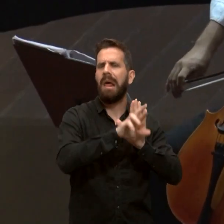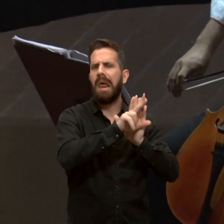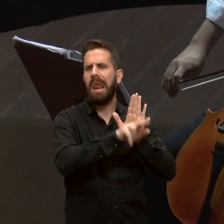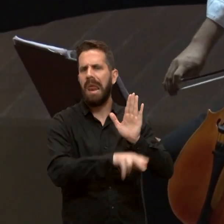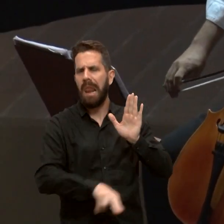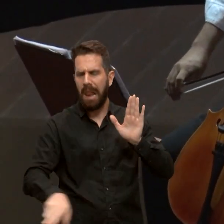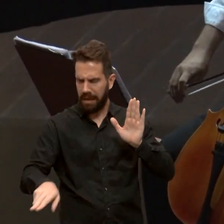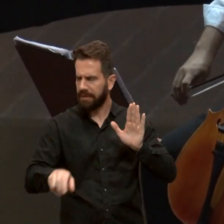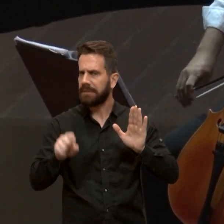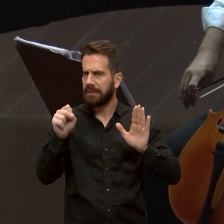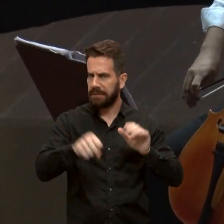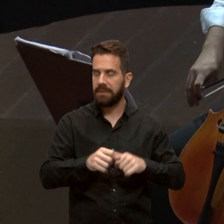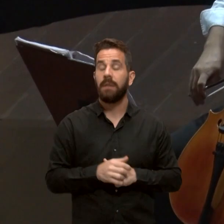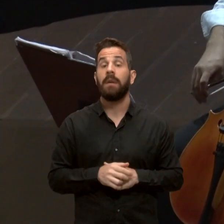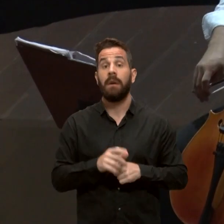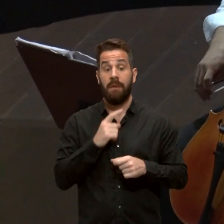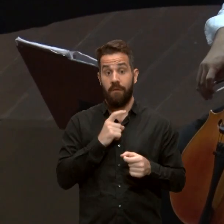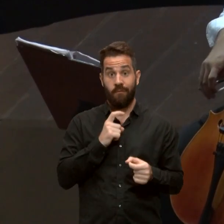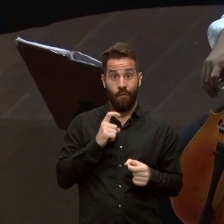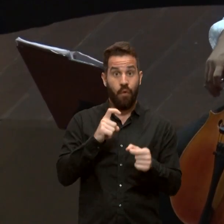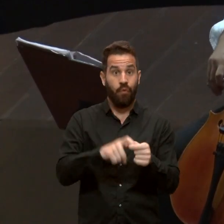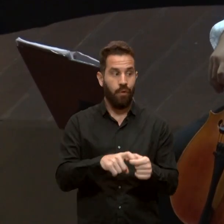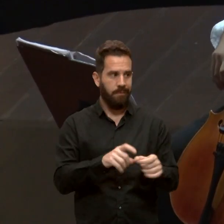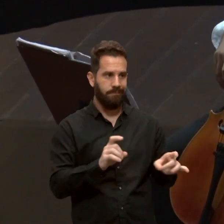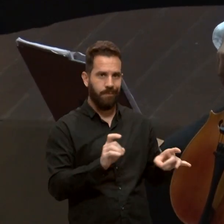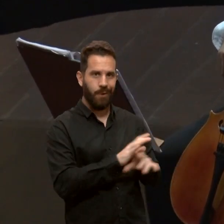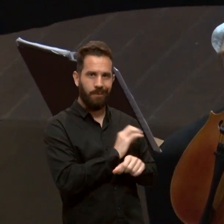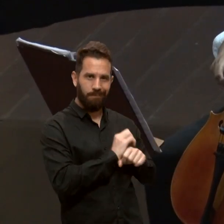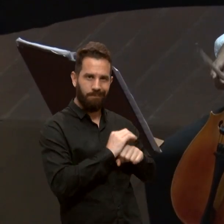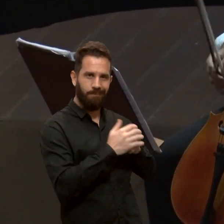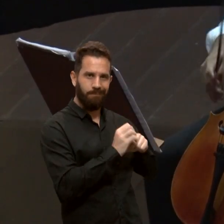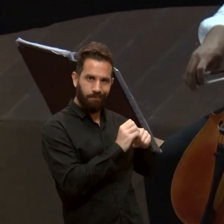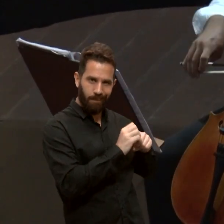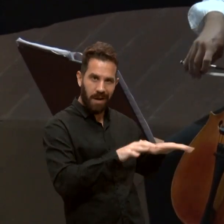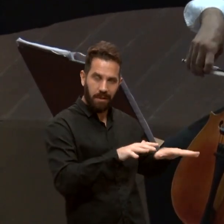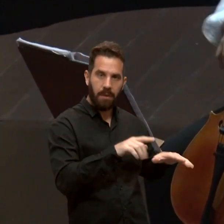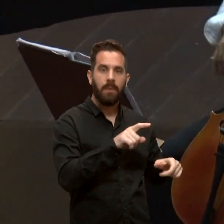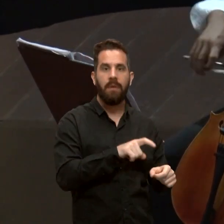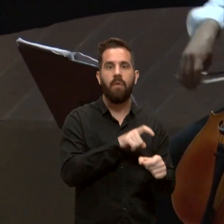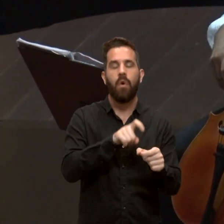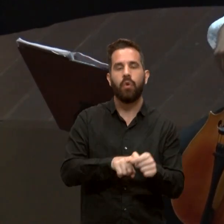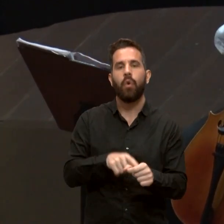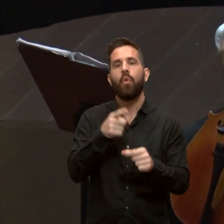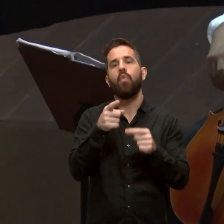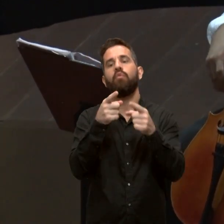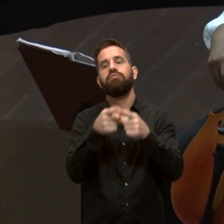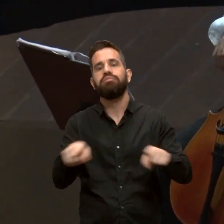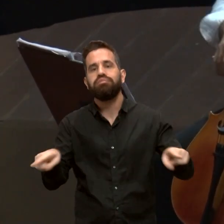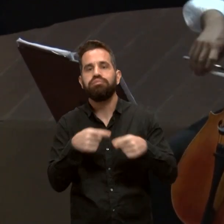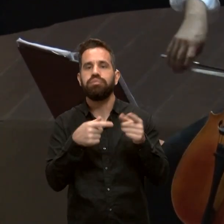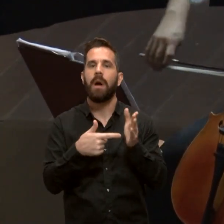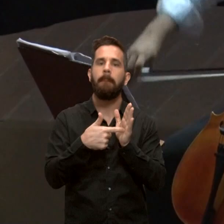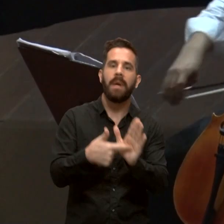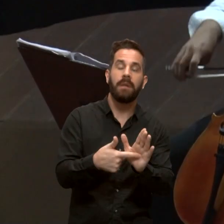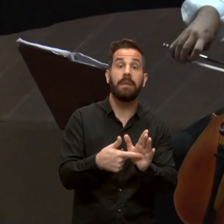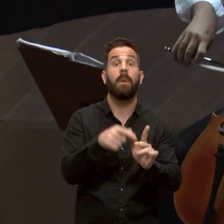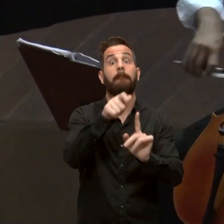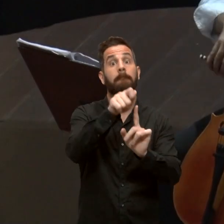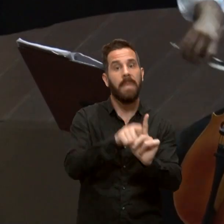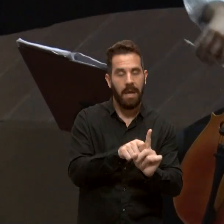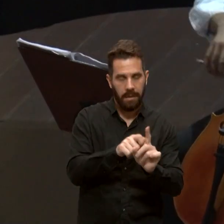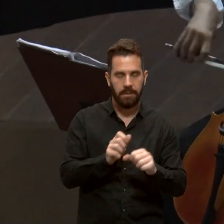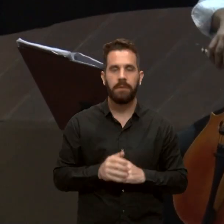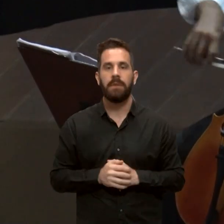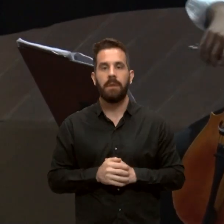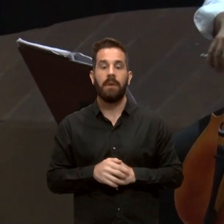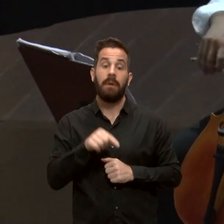nós voltamos, depois da pandemia, com Música na Escola de Música, com um concerto por mês. Então, teremos esse, vamos ter 2